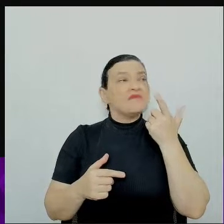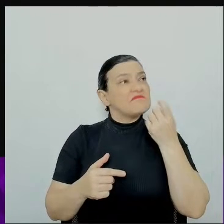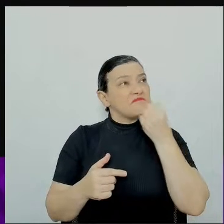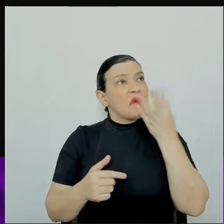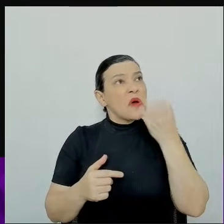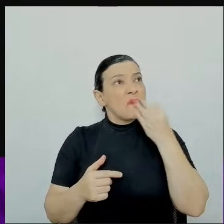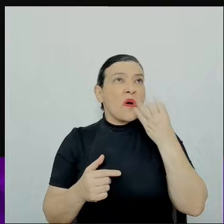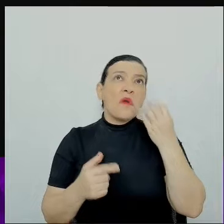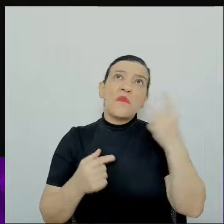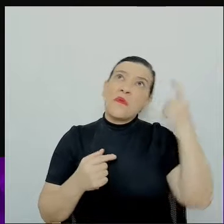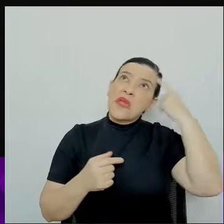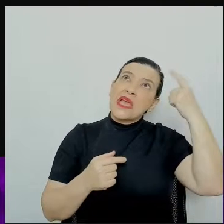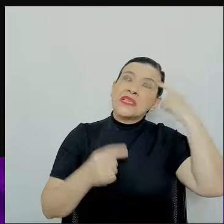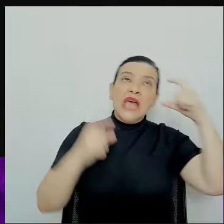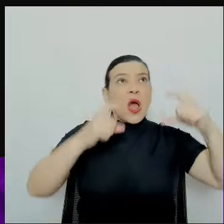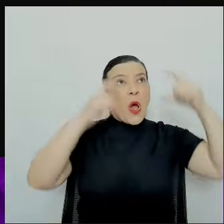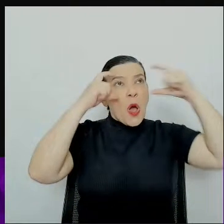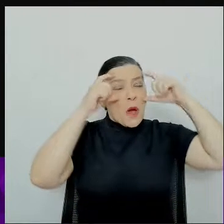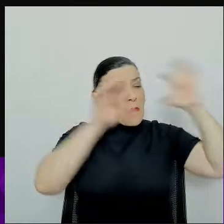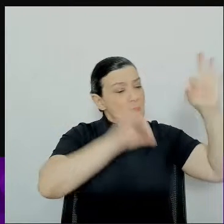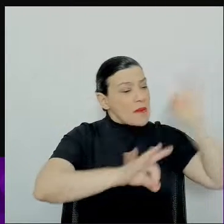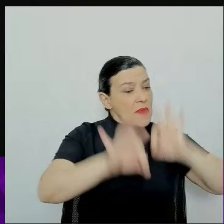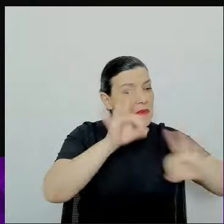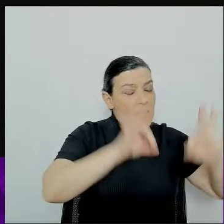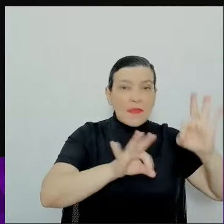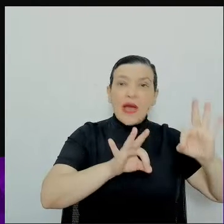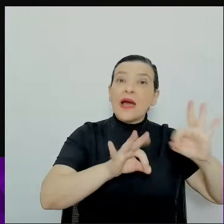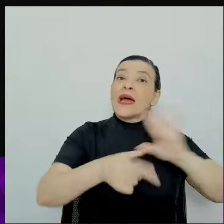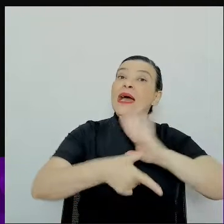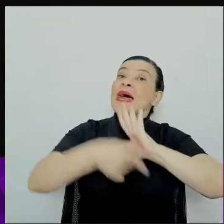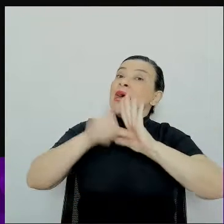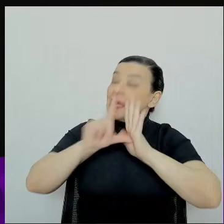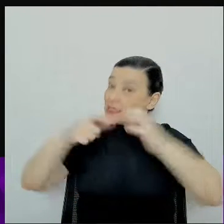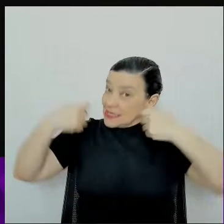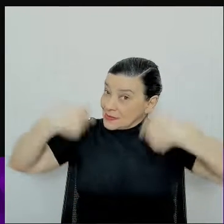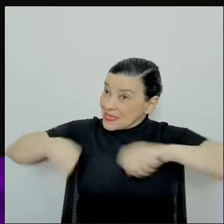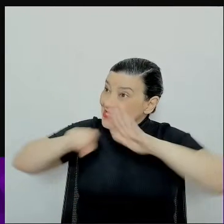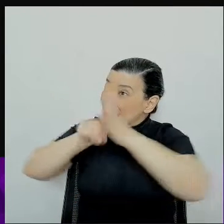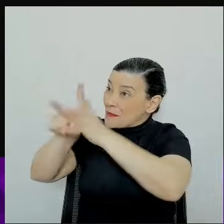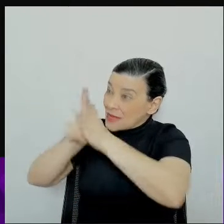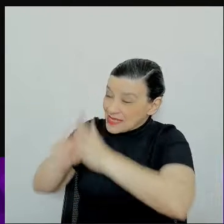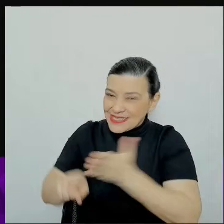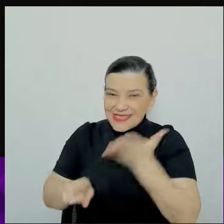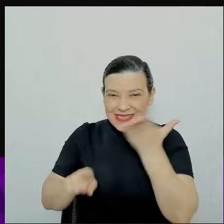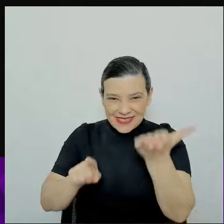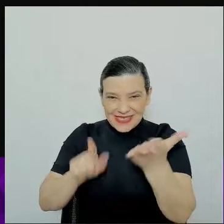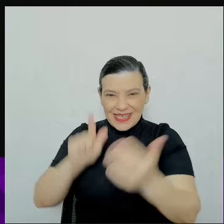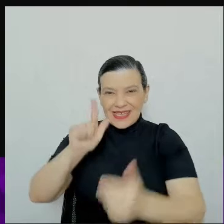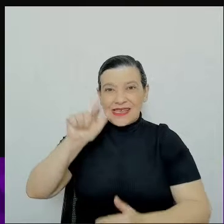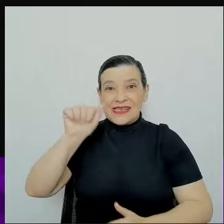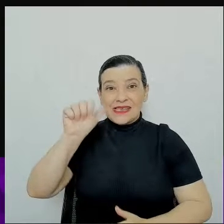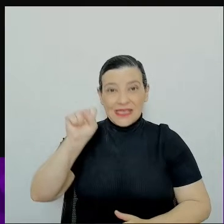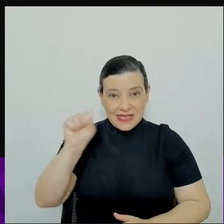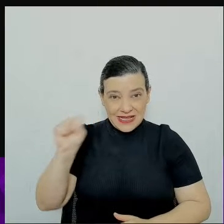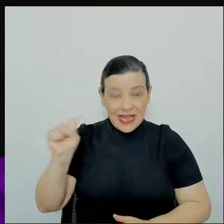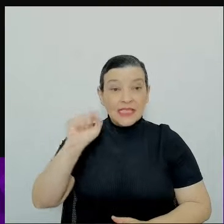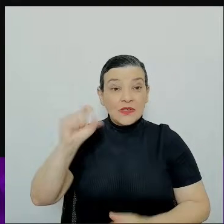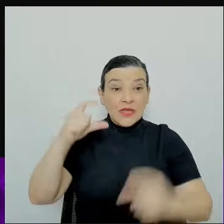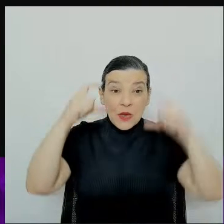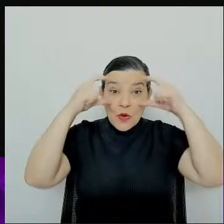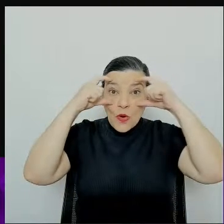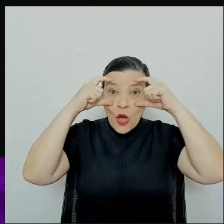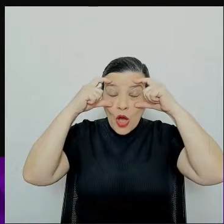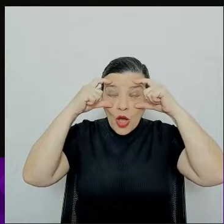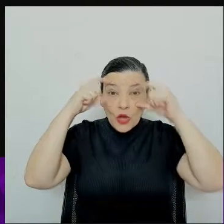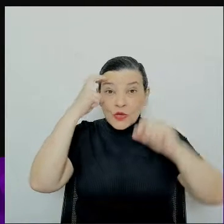gostar de ter um óculos. Então, pesquisem sobre o Google Glass também. O Google Glass, ele foi um óculos inteligente que seria capaz de tirar foto das pessoas